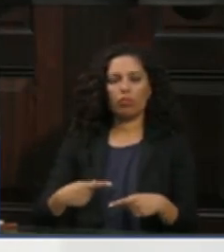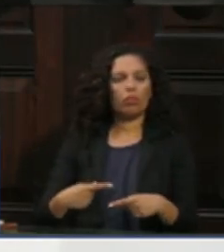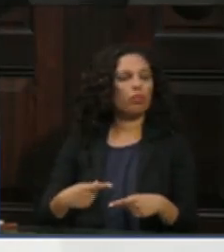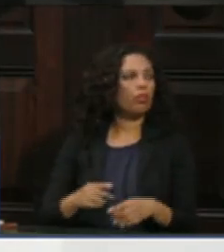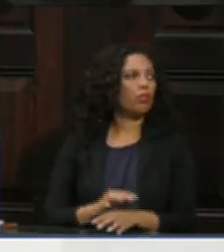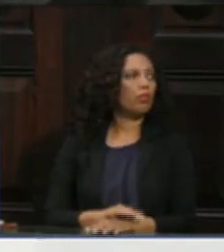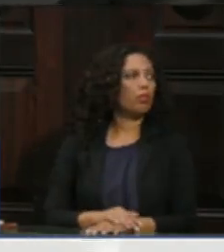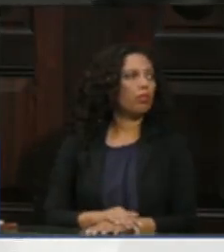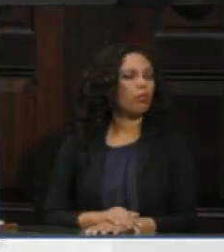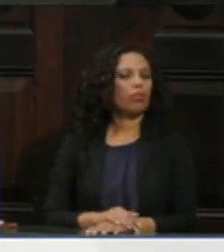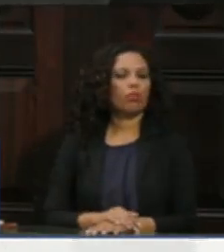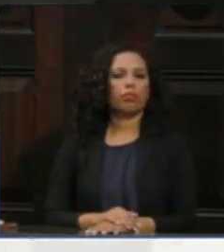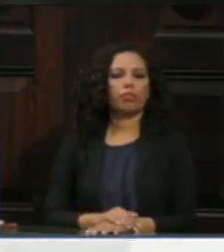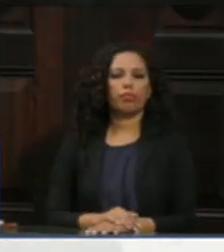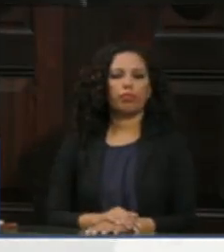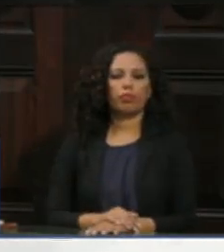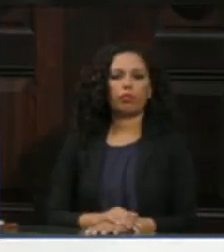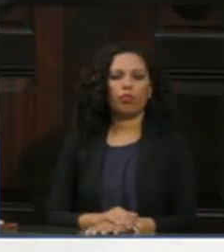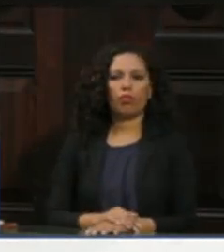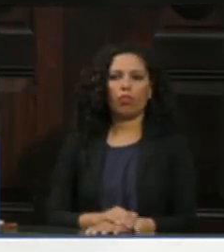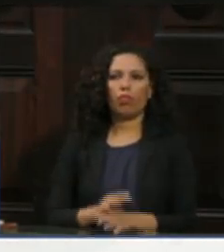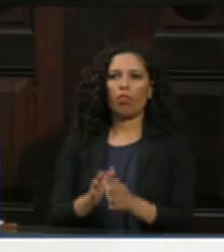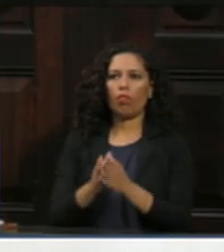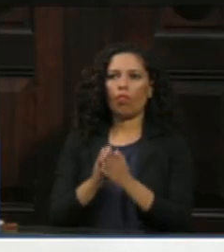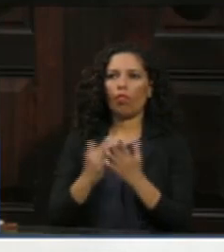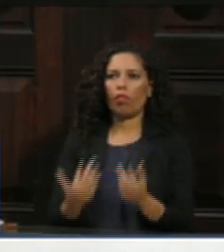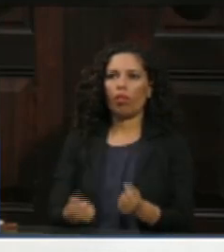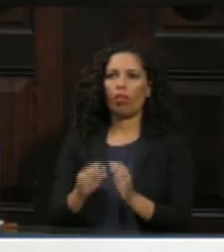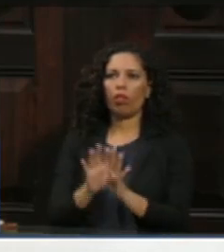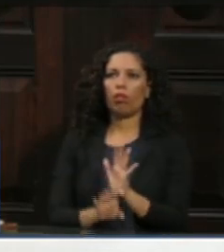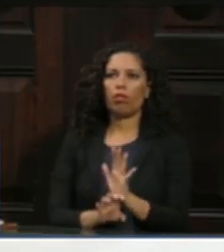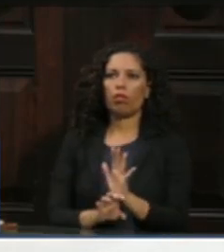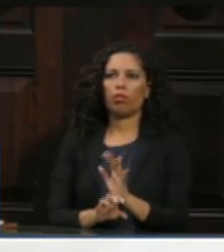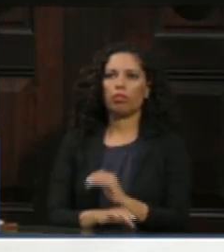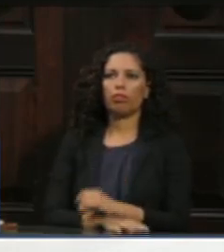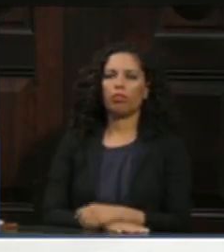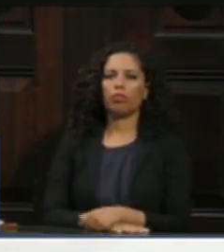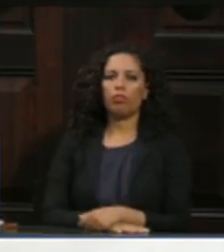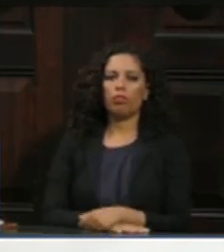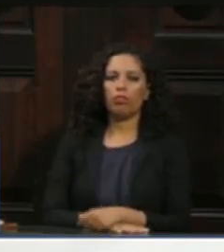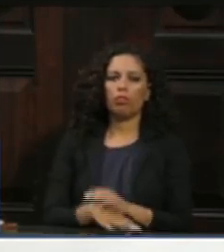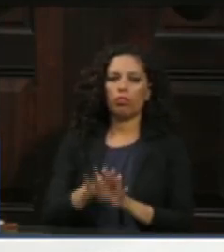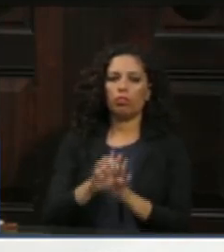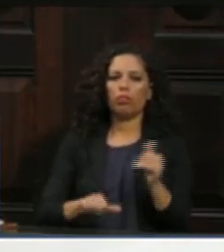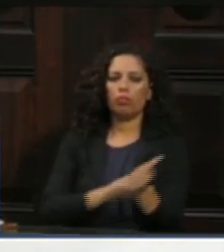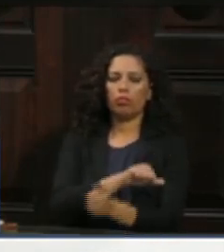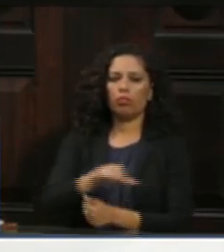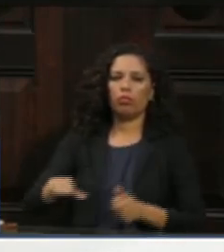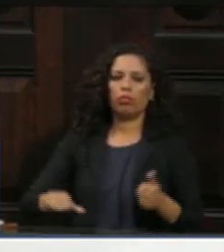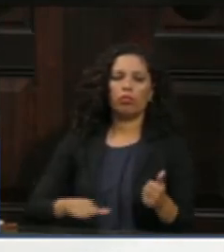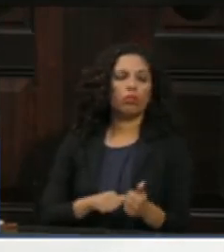à emenda. E arguo de Vossa Excelência,